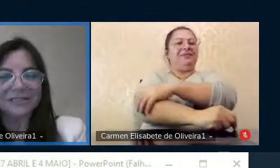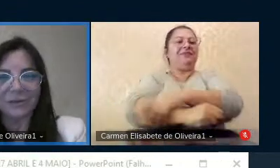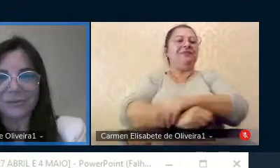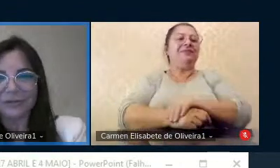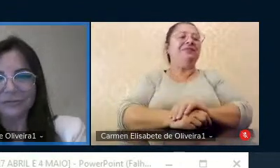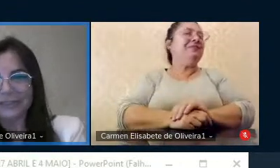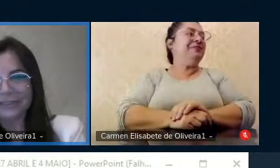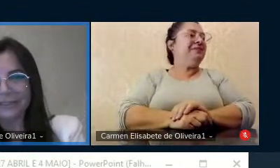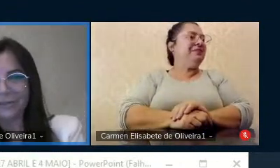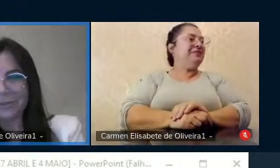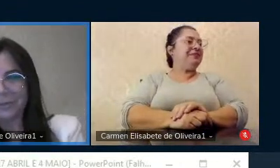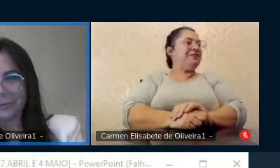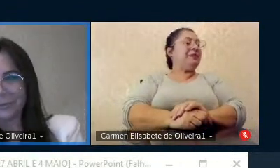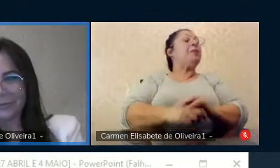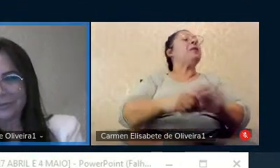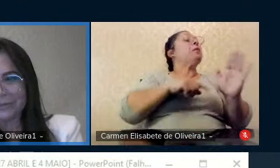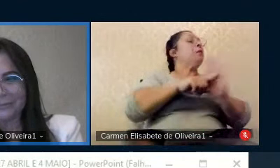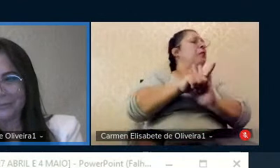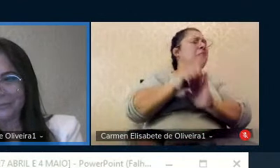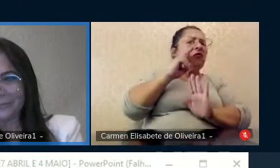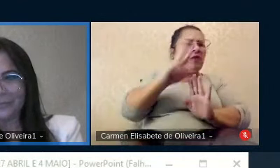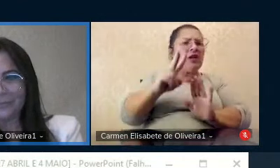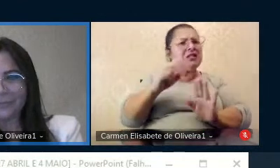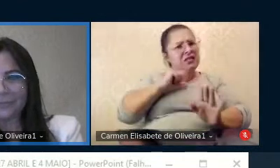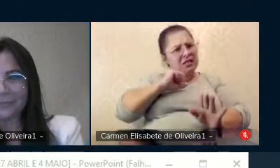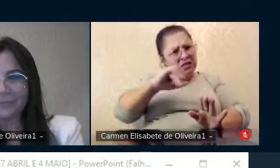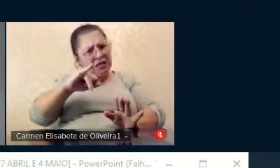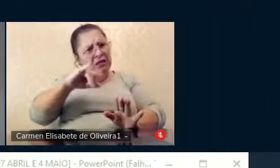Então, vamos ver se tem alguma dúvida aqui, alguma pergunta.